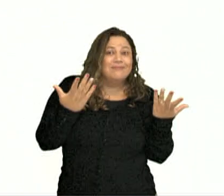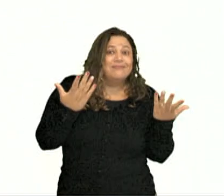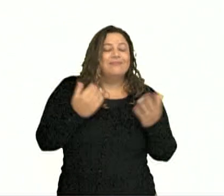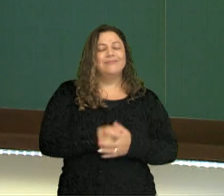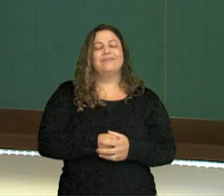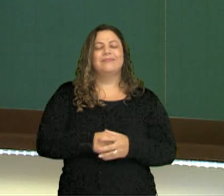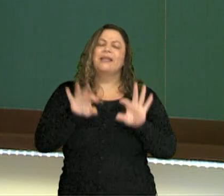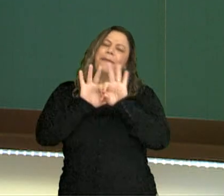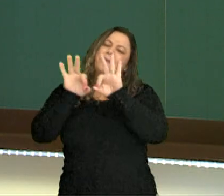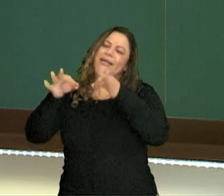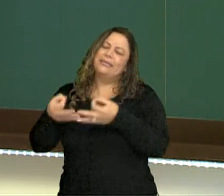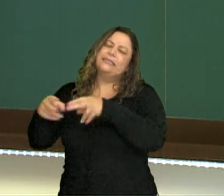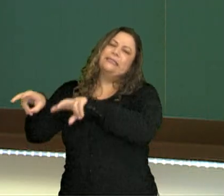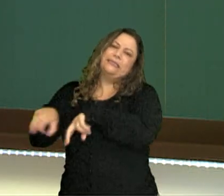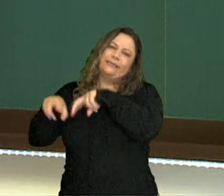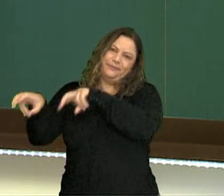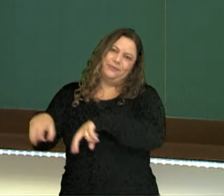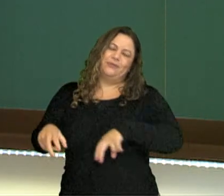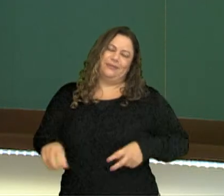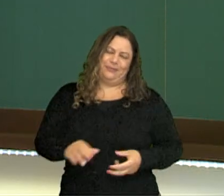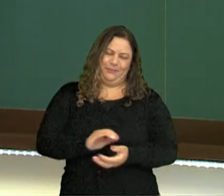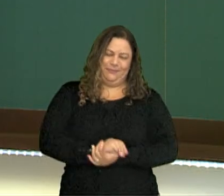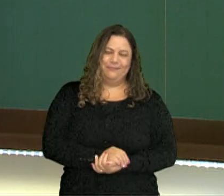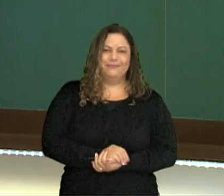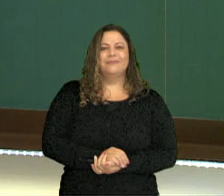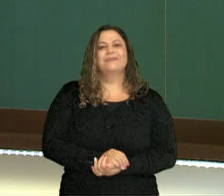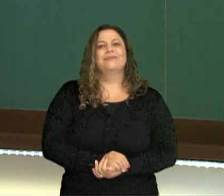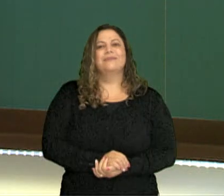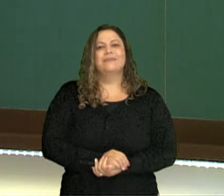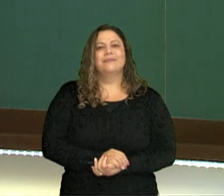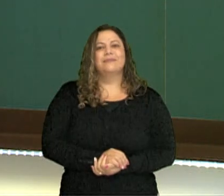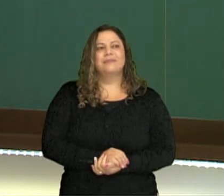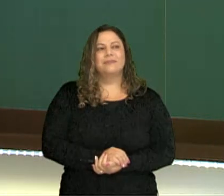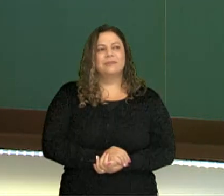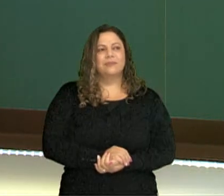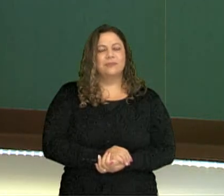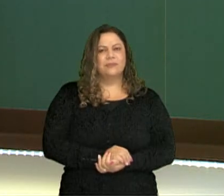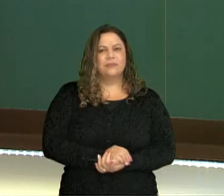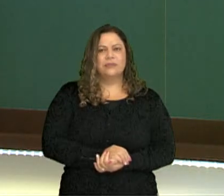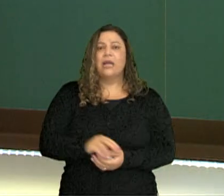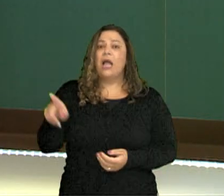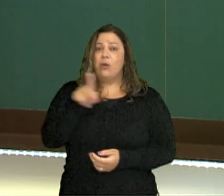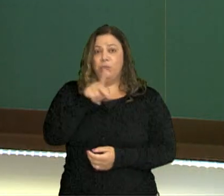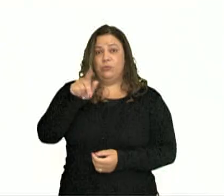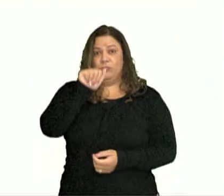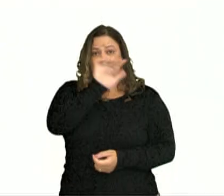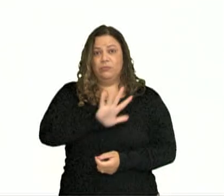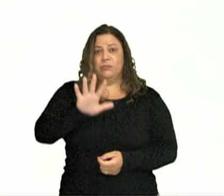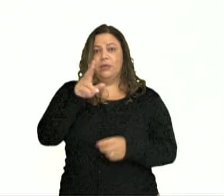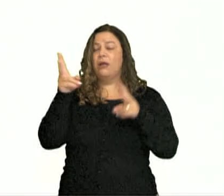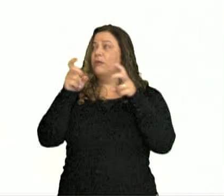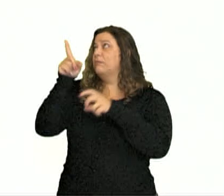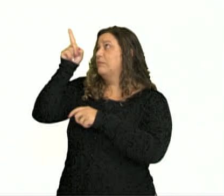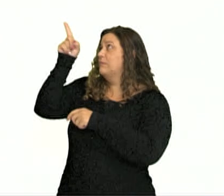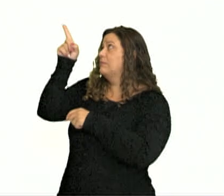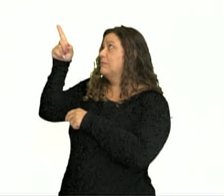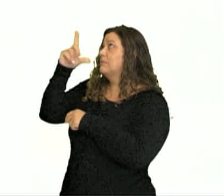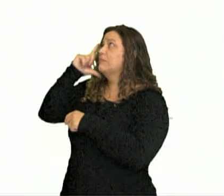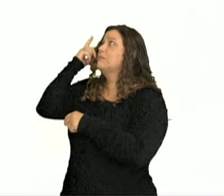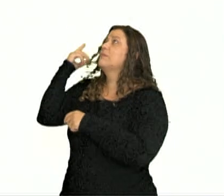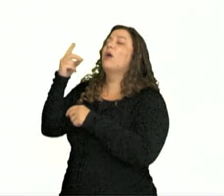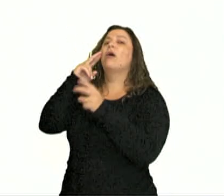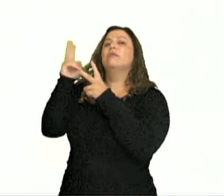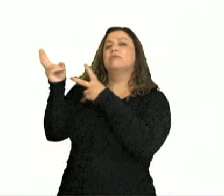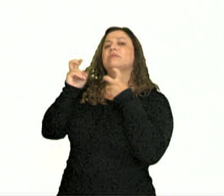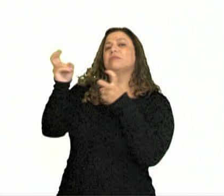mais simples do campo. Vamos ver então qual é essa vida mais simples do campo? A professora pôs uma imagem, ó. Só de olhar aqui você já